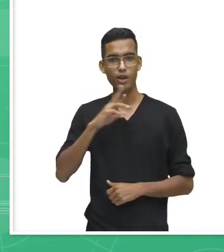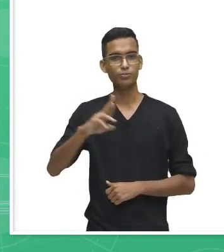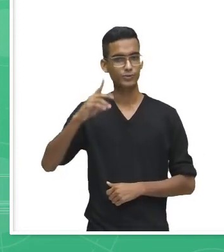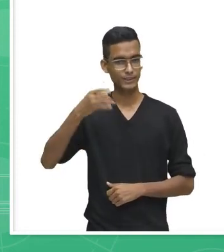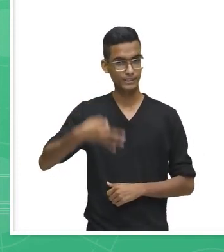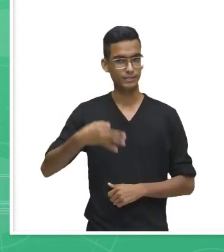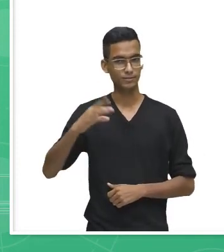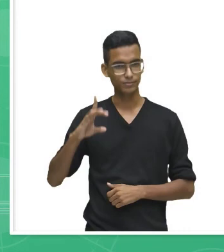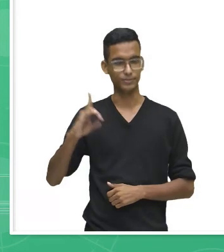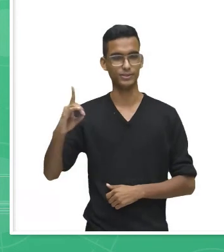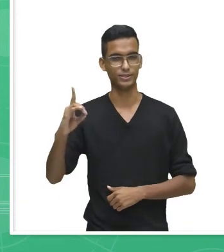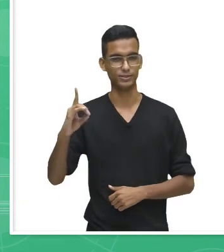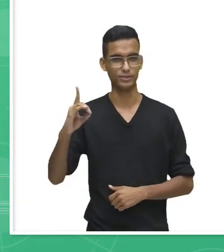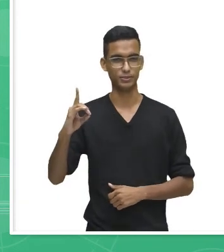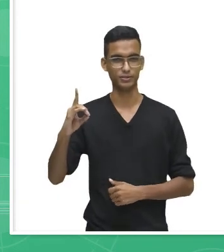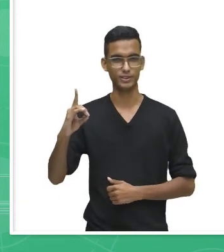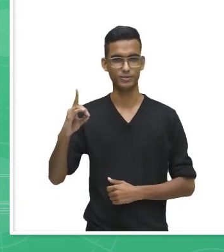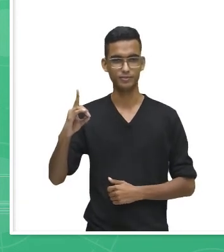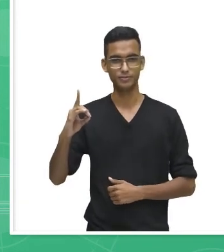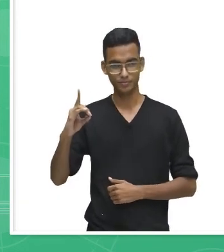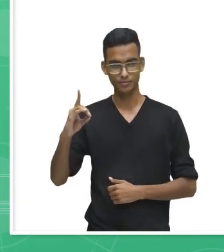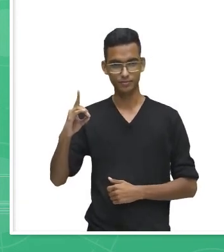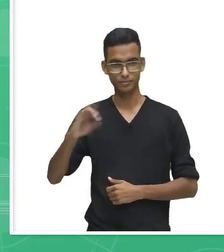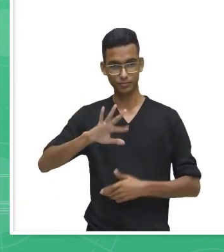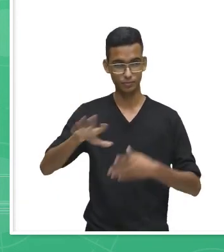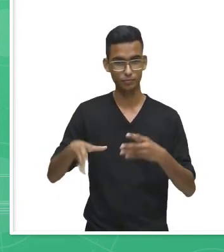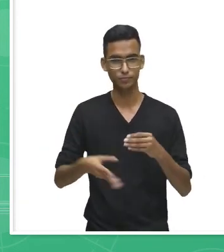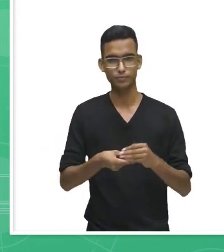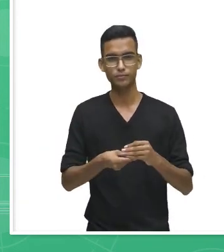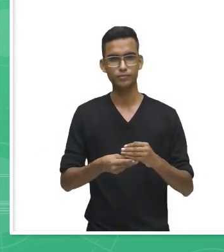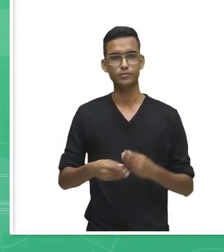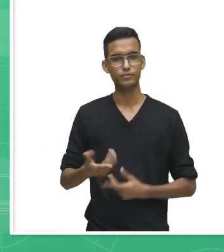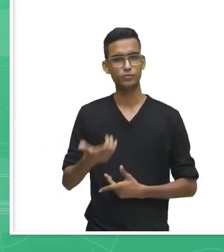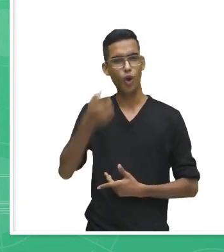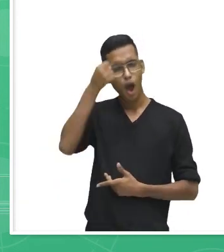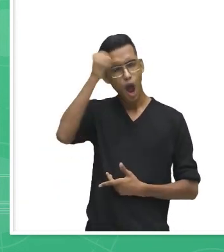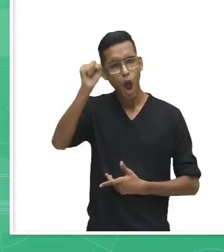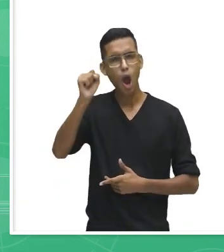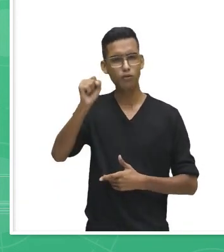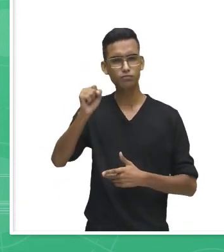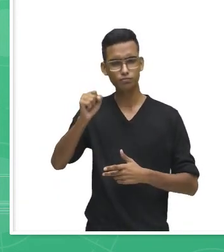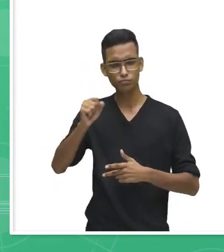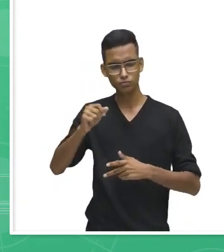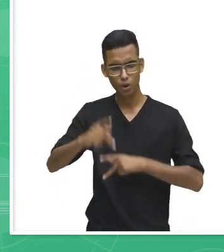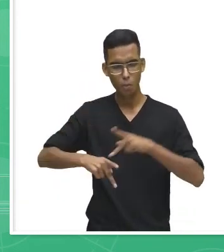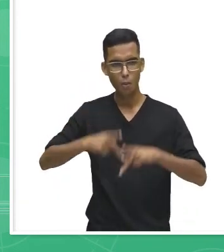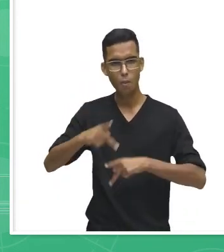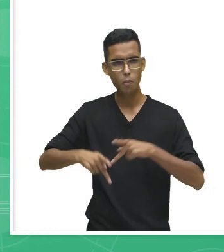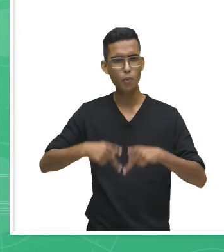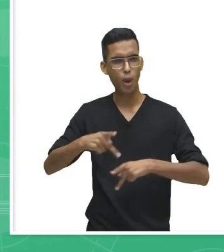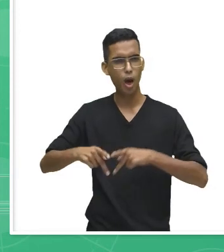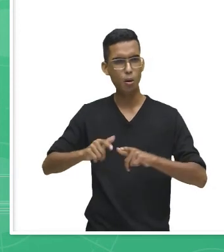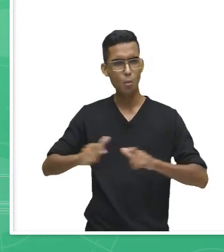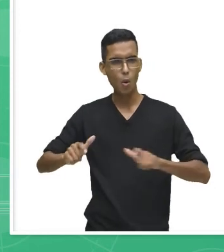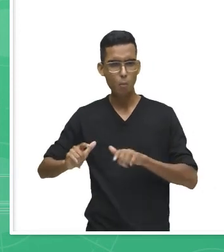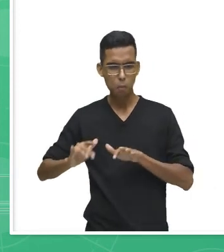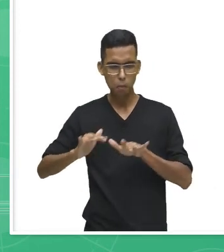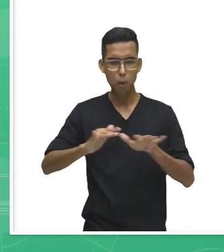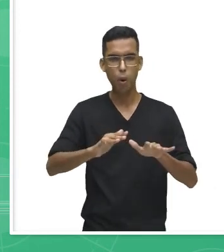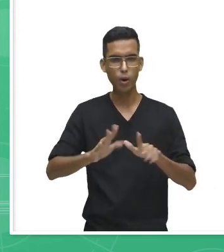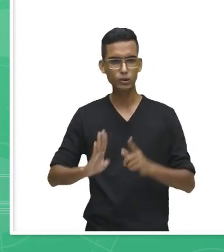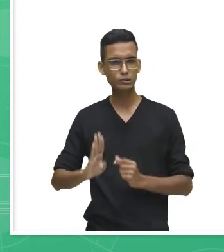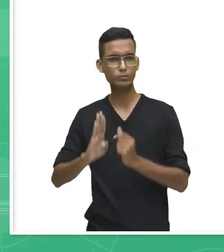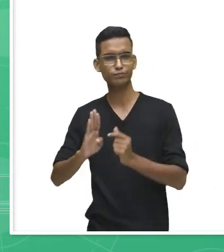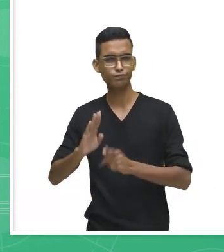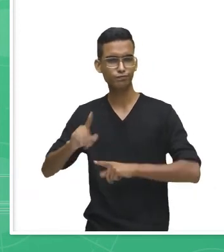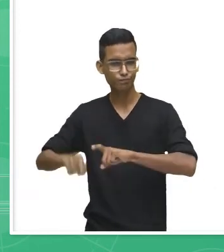burguesia, camponeses, trabalhadores urbanos, foi gerada pelas injustiças sociais promovidas pela burguesia absolutista.